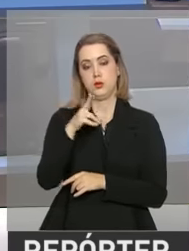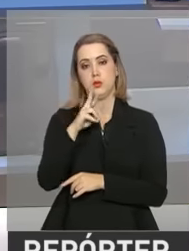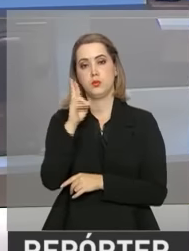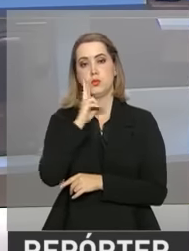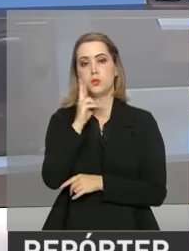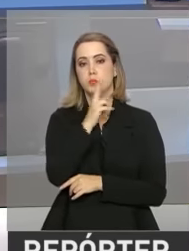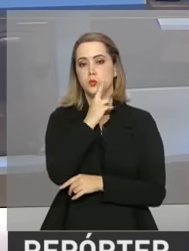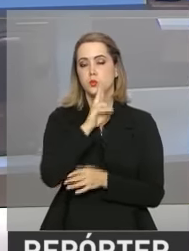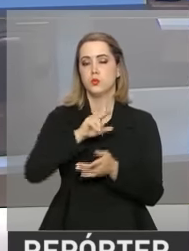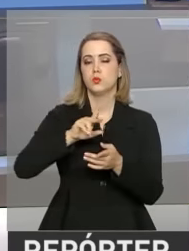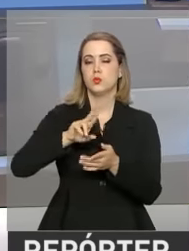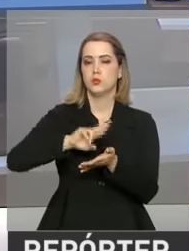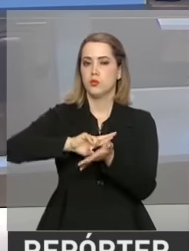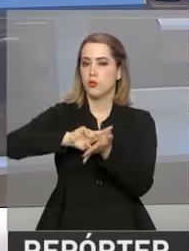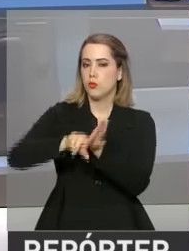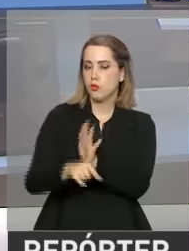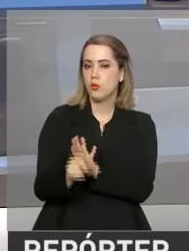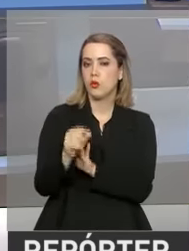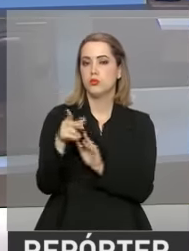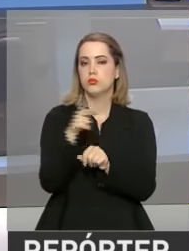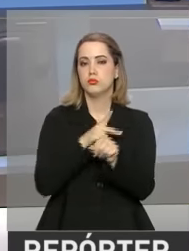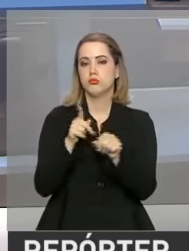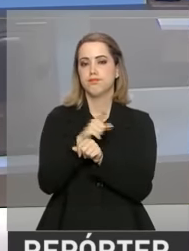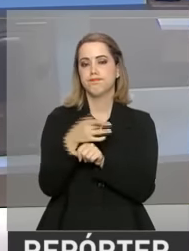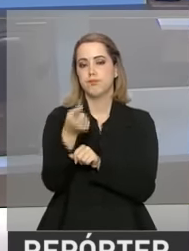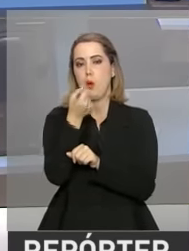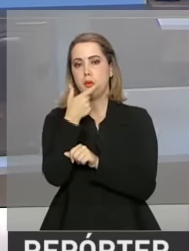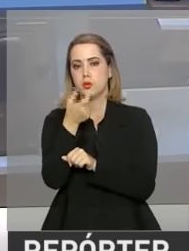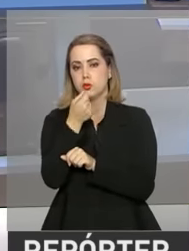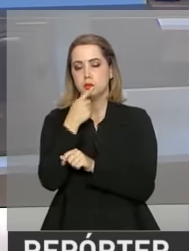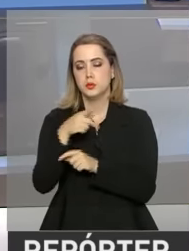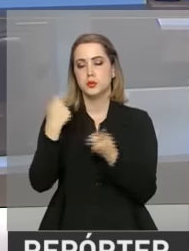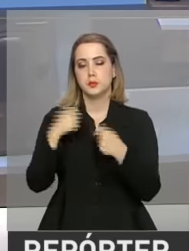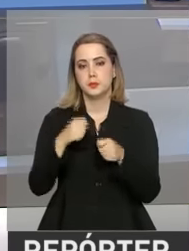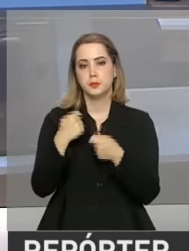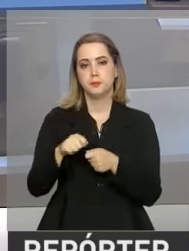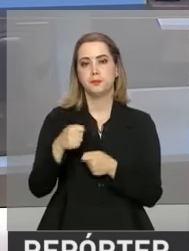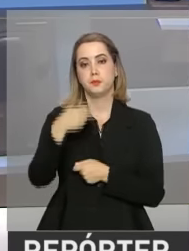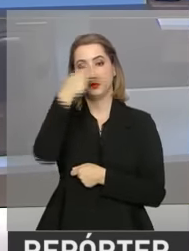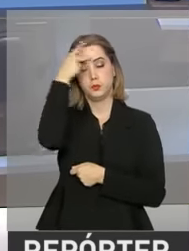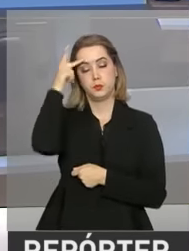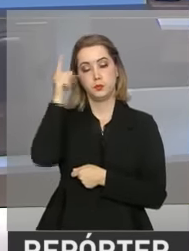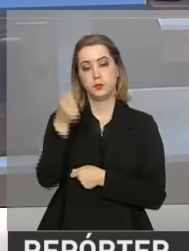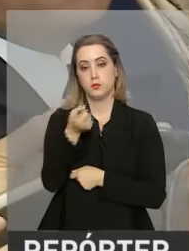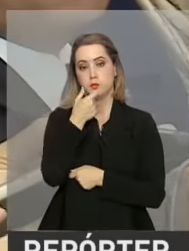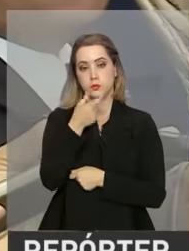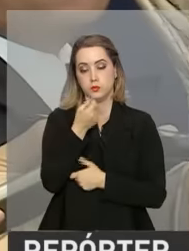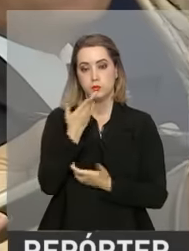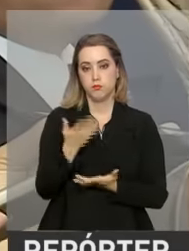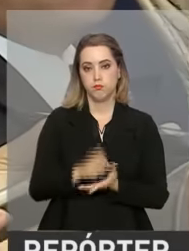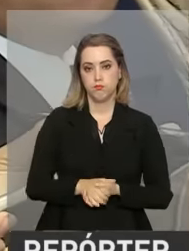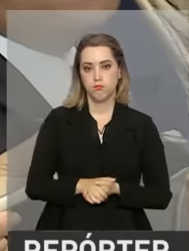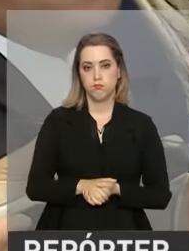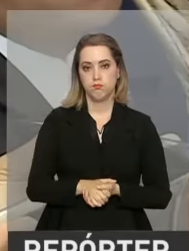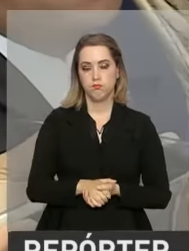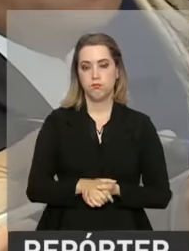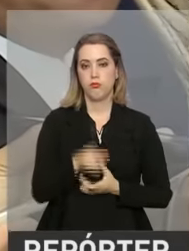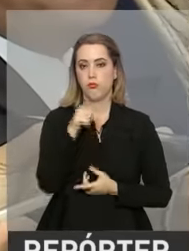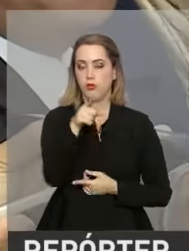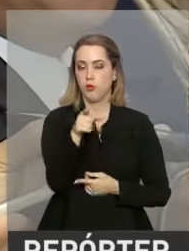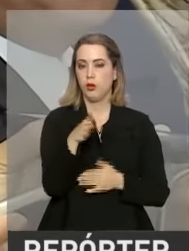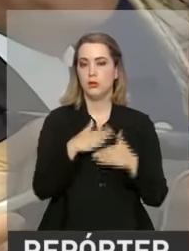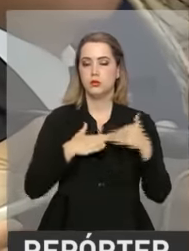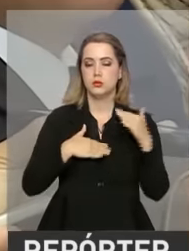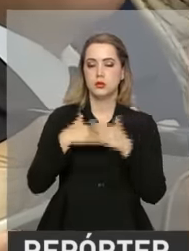cooperação internacional na área de medicamentos, para que mais pessoas no mundo tenham acesso a remédios. Essa